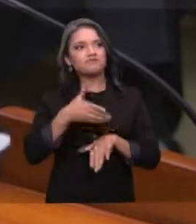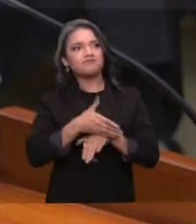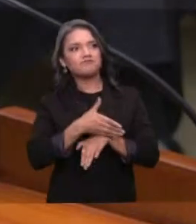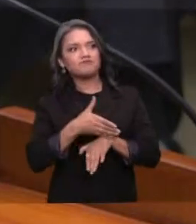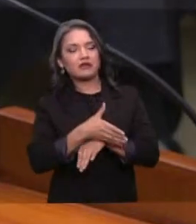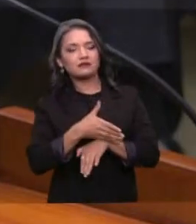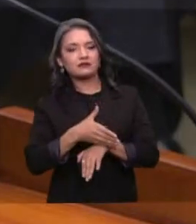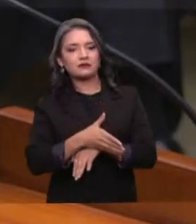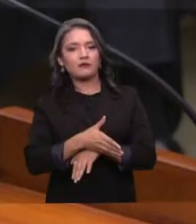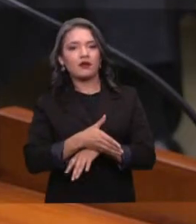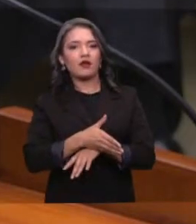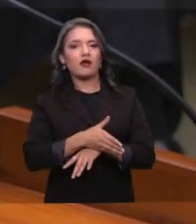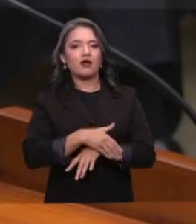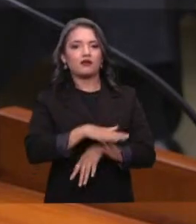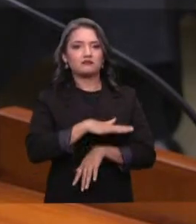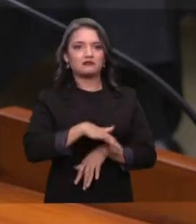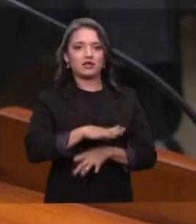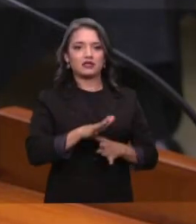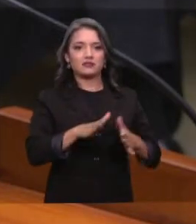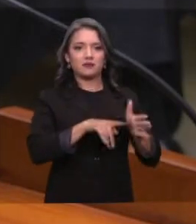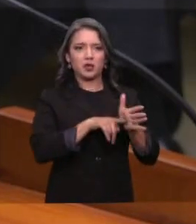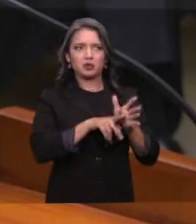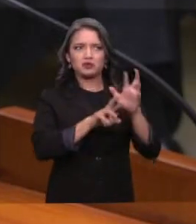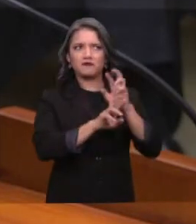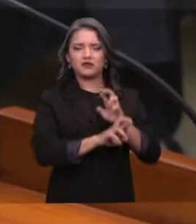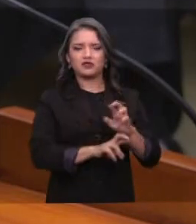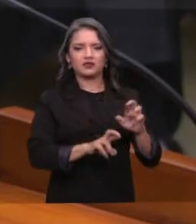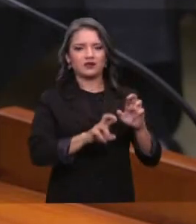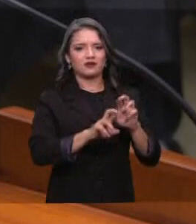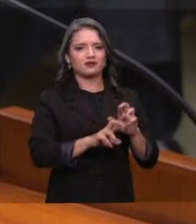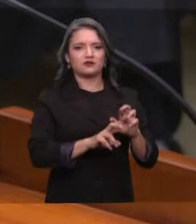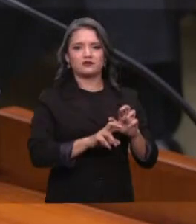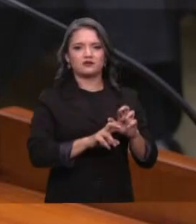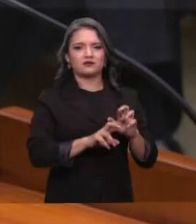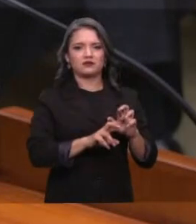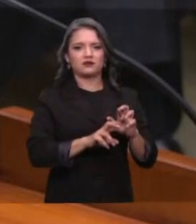investigatória, não tem cabimento.